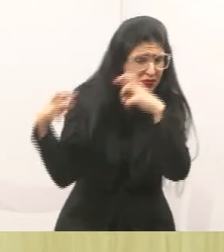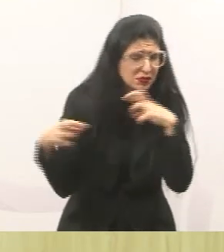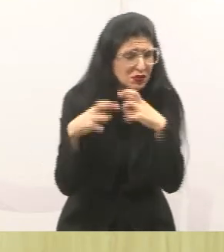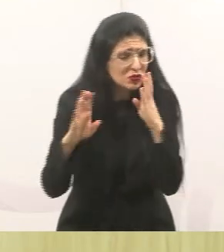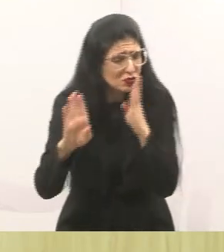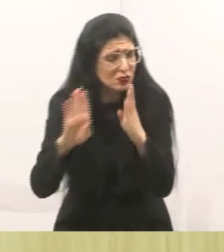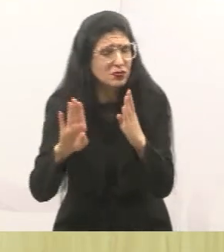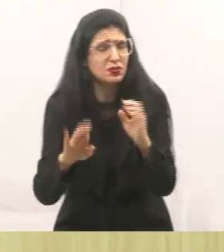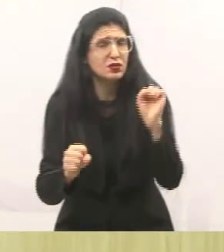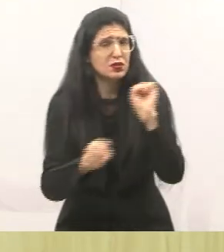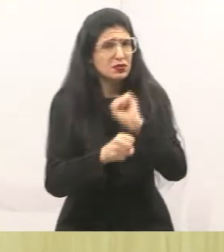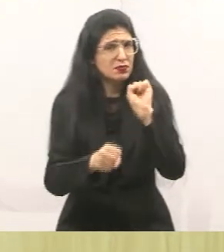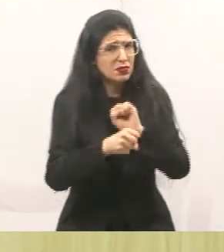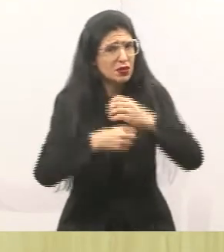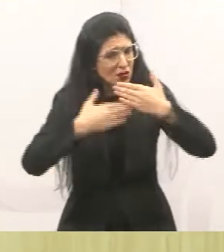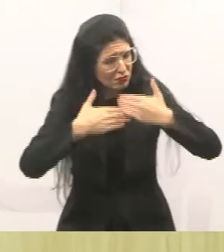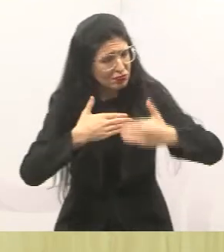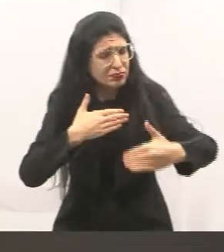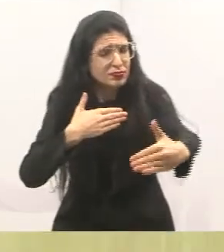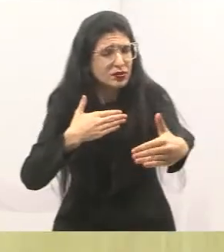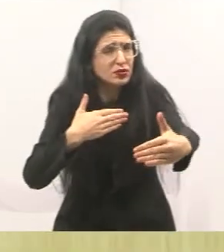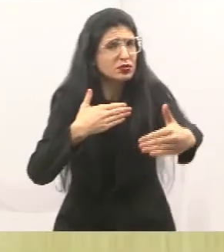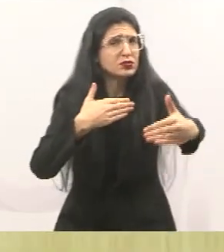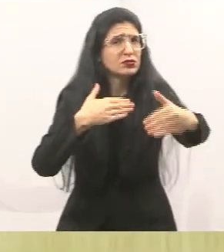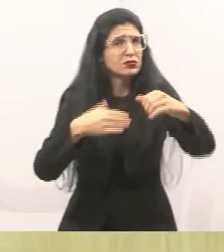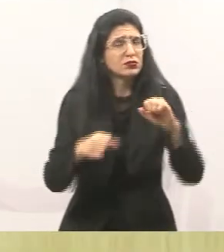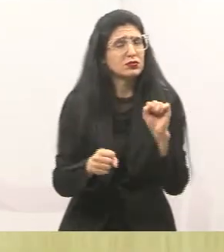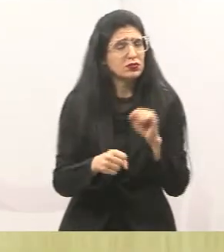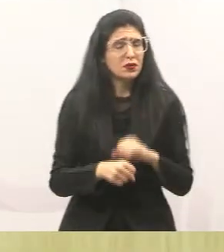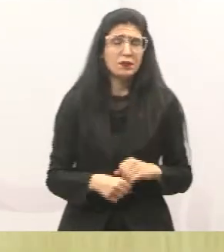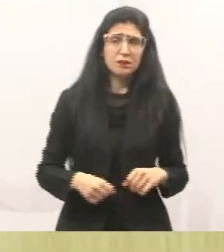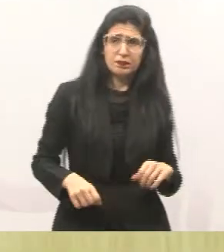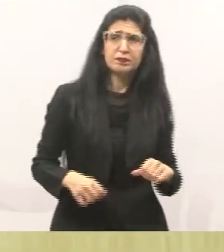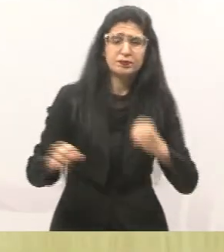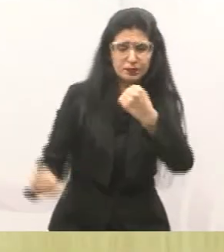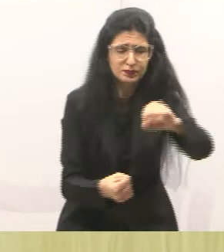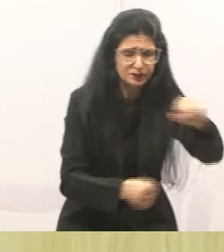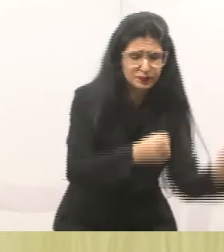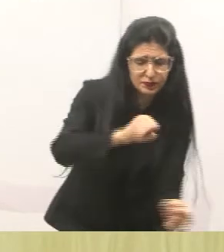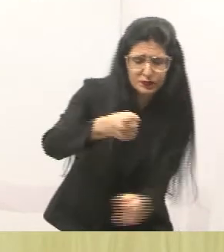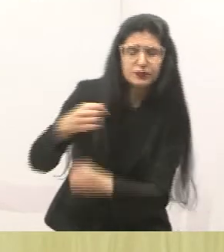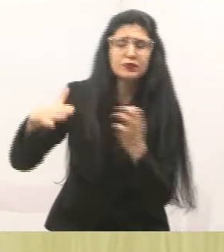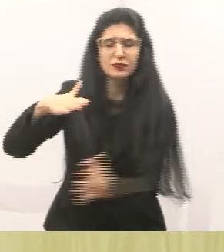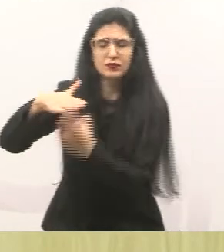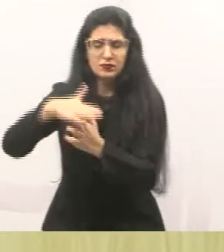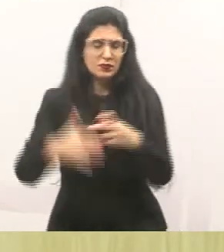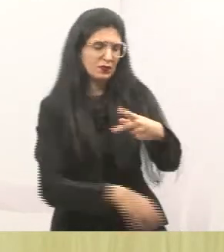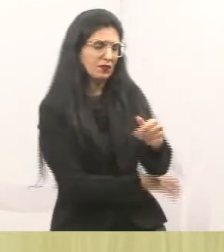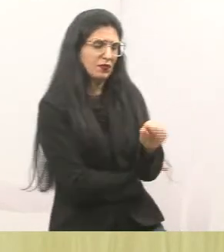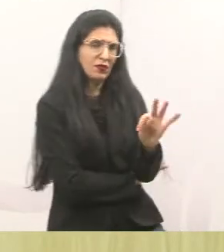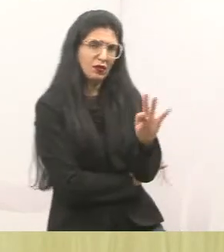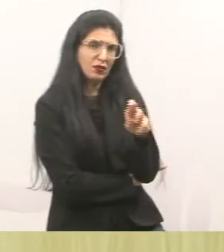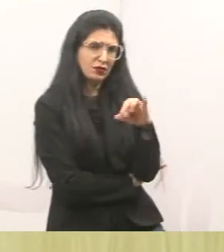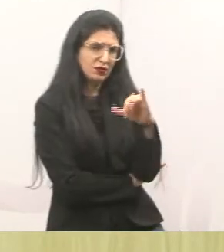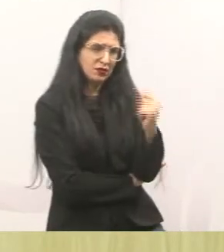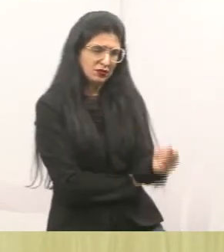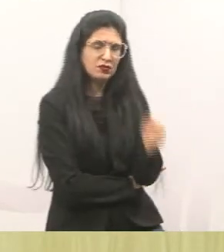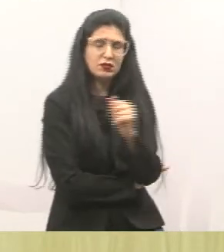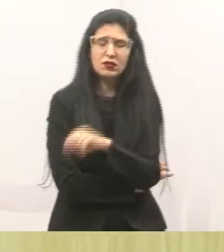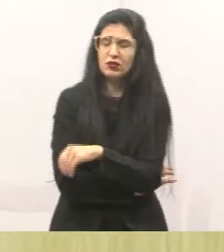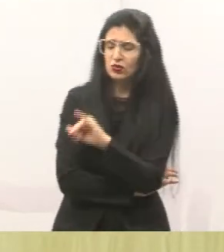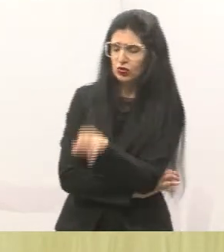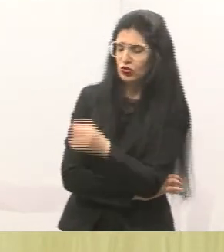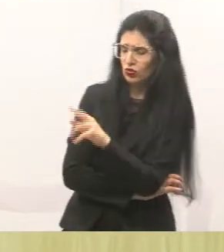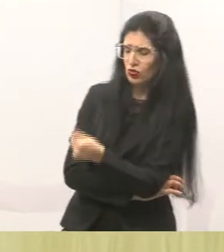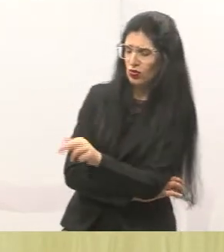de concessão da empresa ambiental. Sem mais, subscrevemos vereadora Patrícia Giuliani e vereador